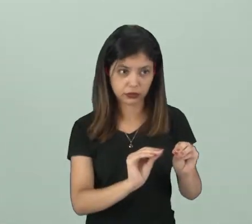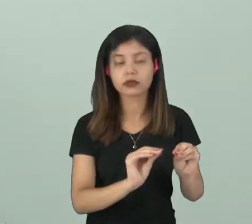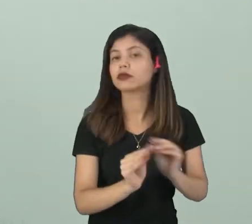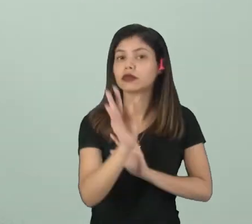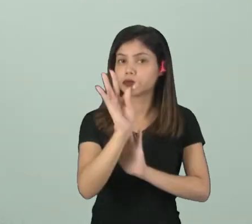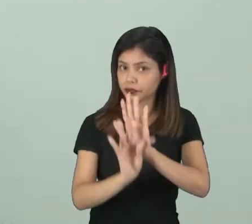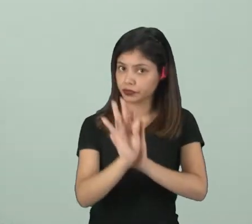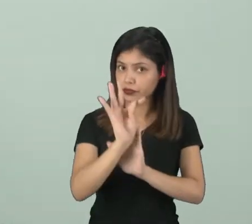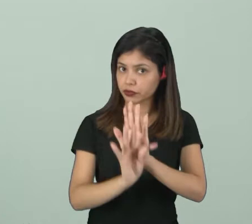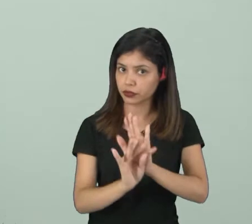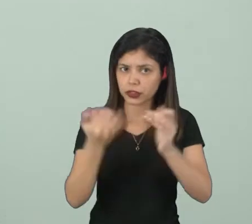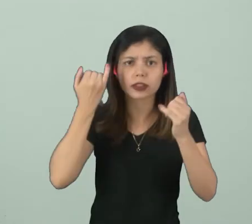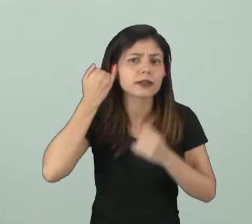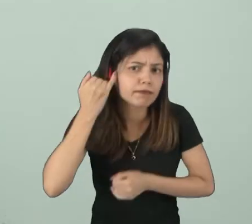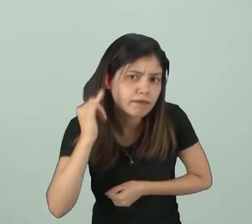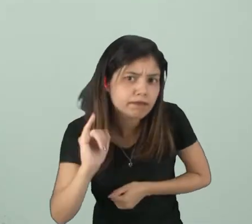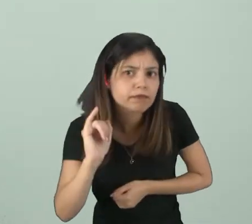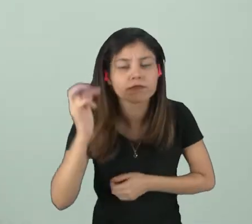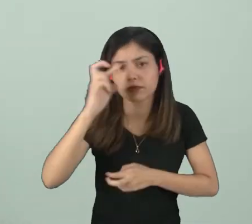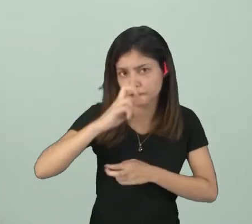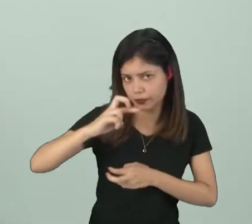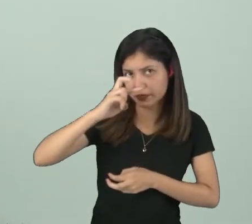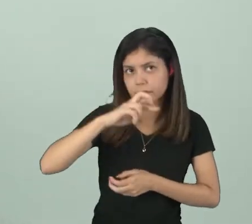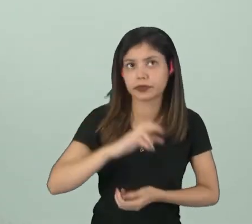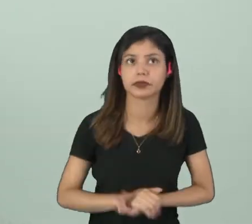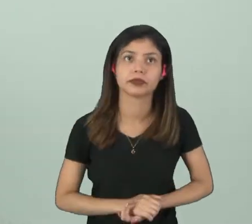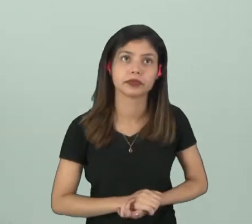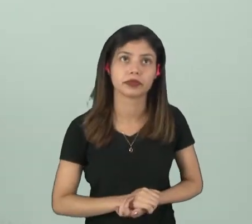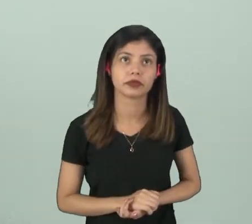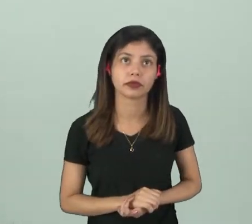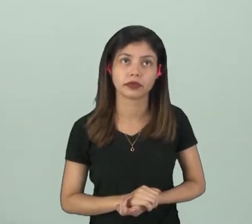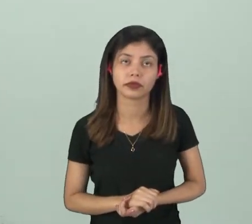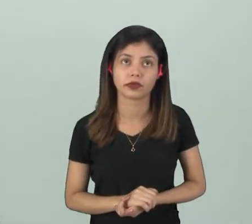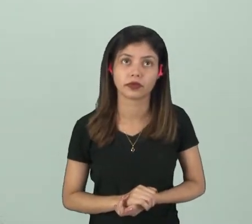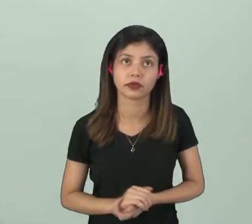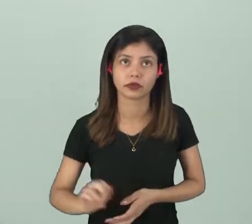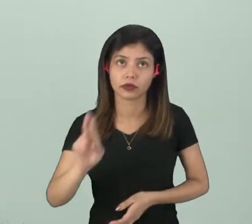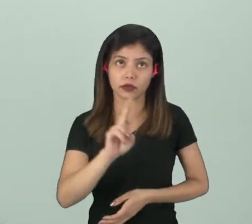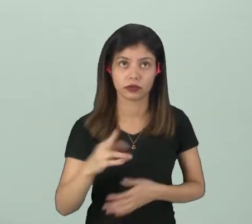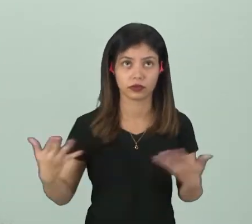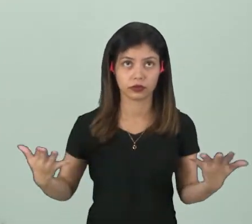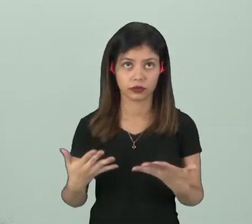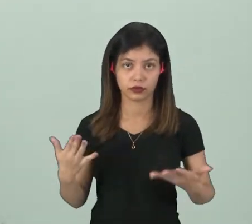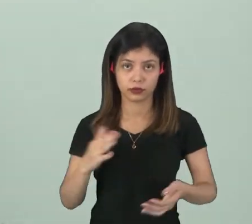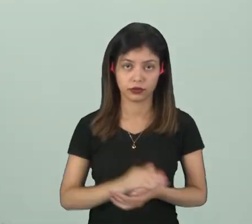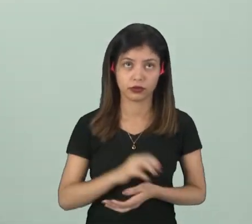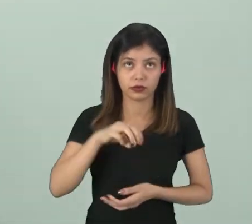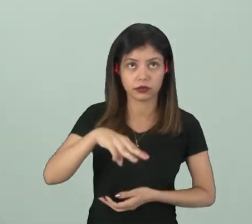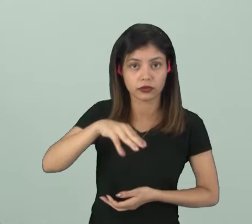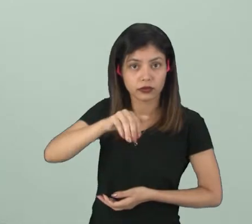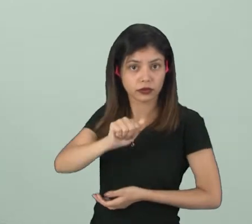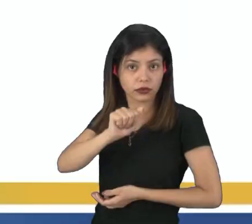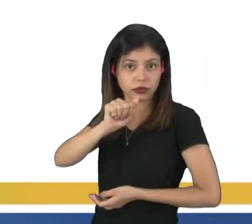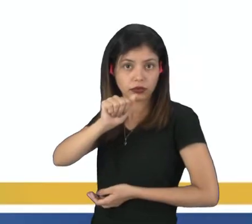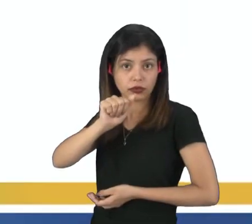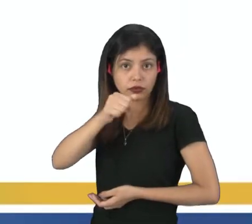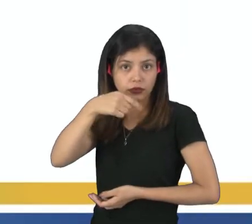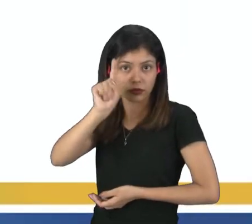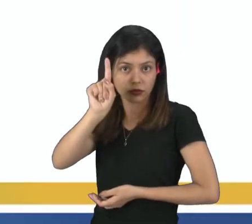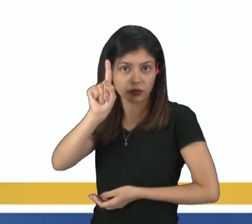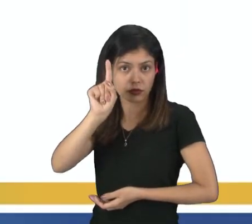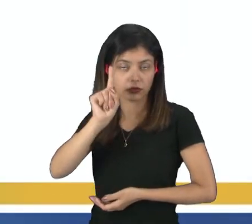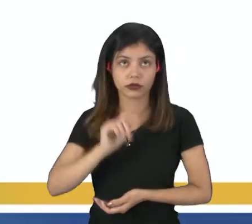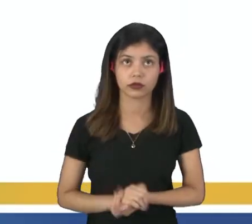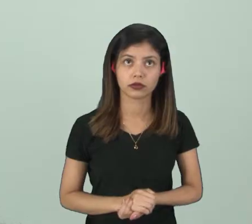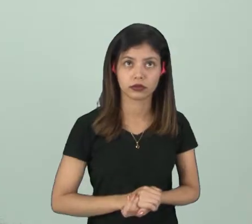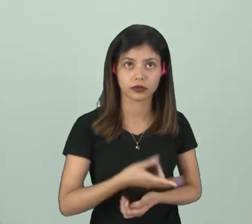nesse texto essas ideias. Observe. Uso agora da palavra mas, com